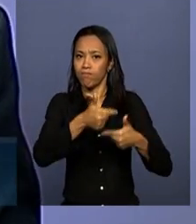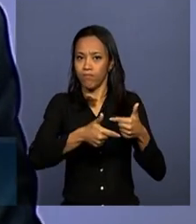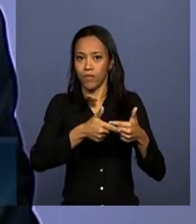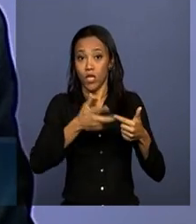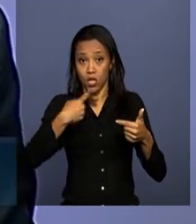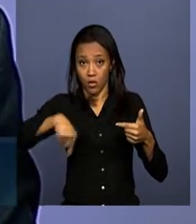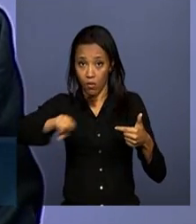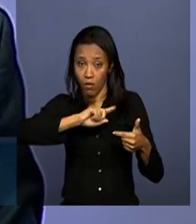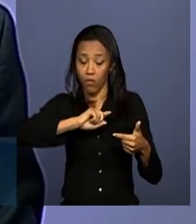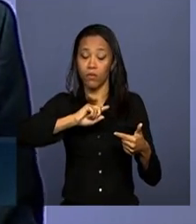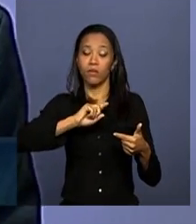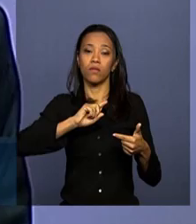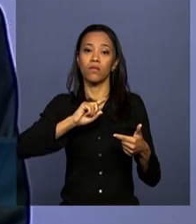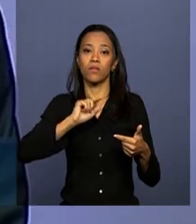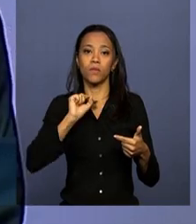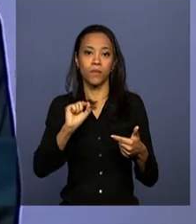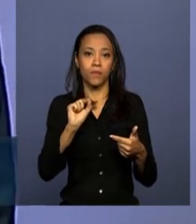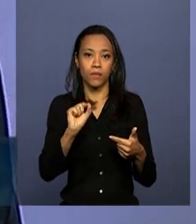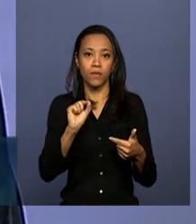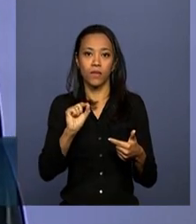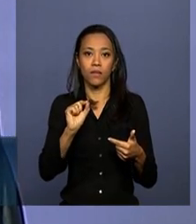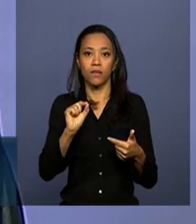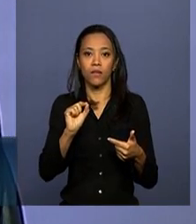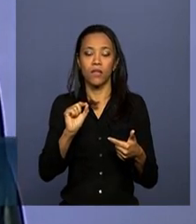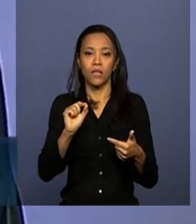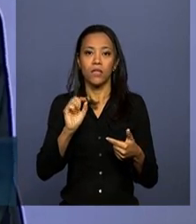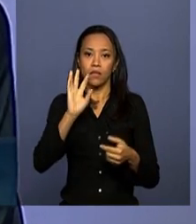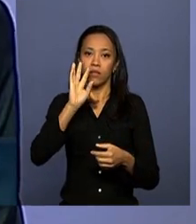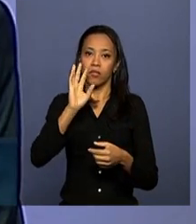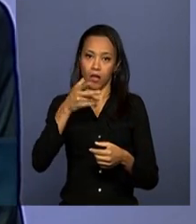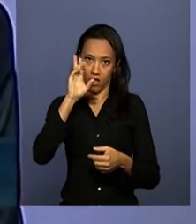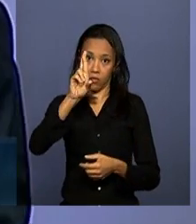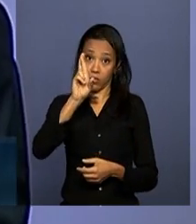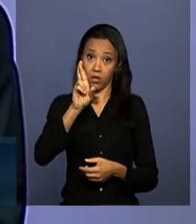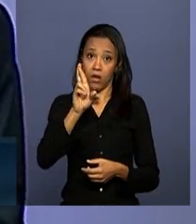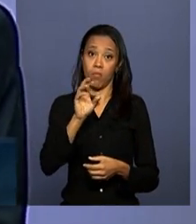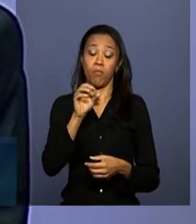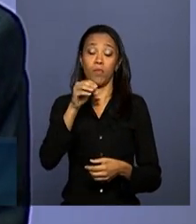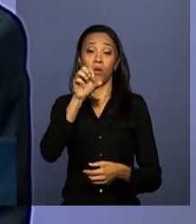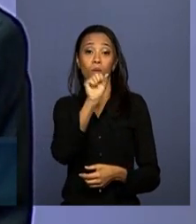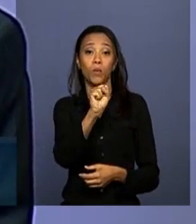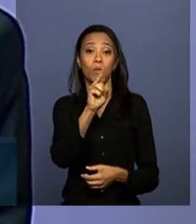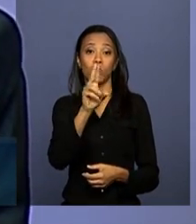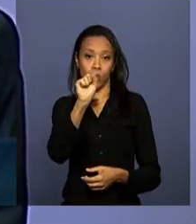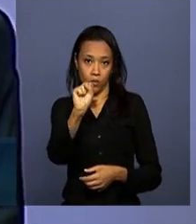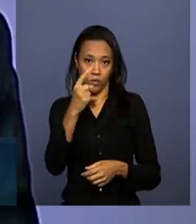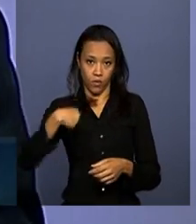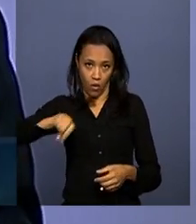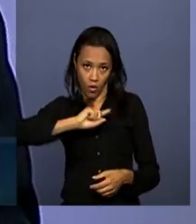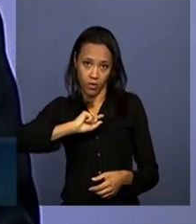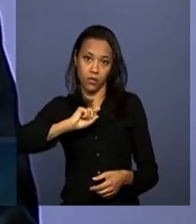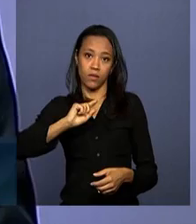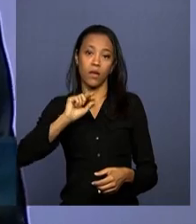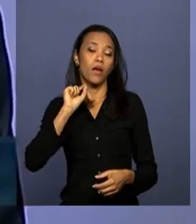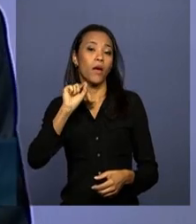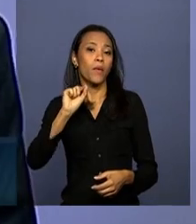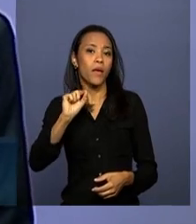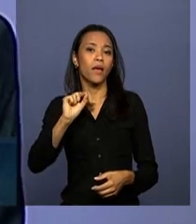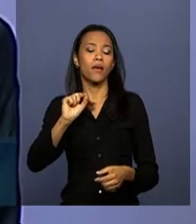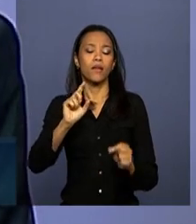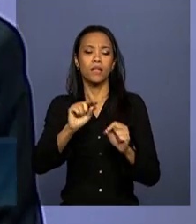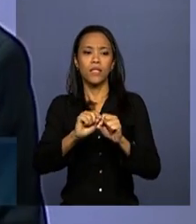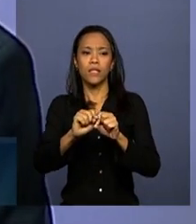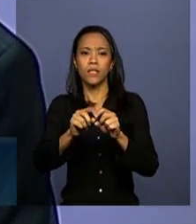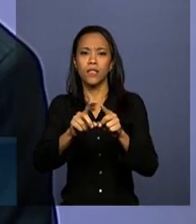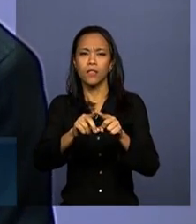nós, do ponto de vista do sistema de saúde, é a introdução, para nós, de um conjunto